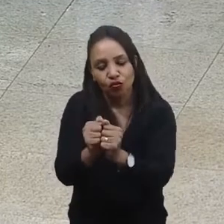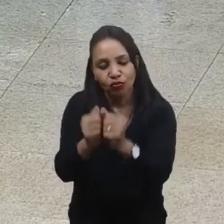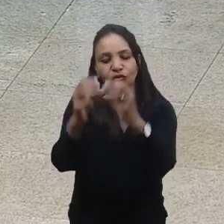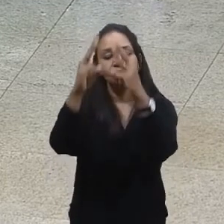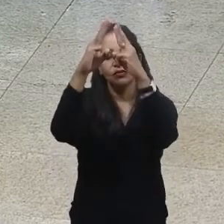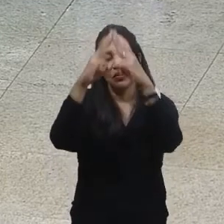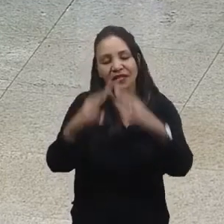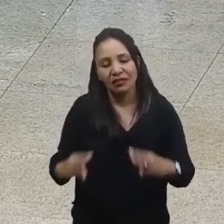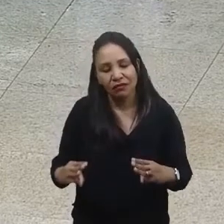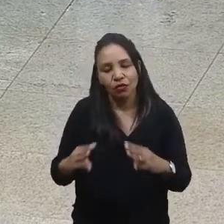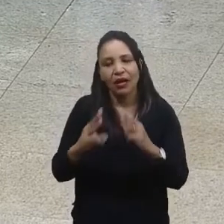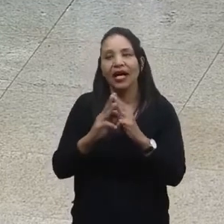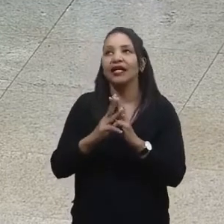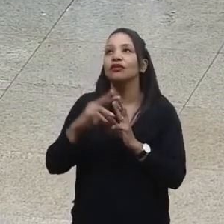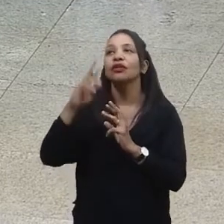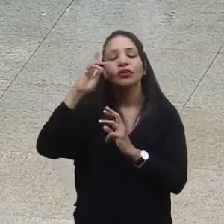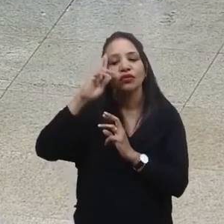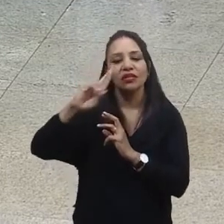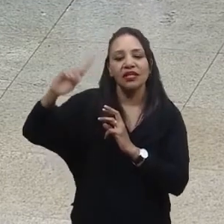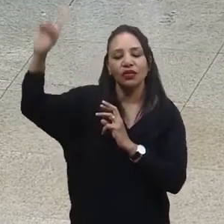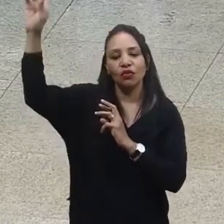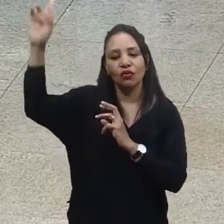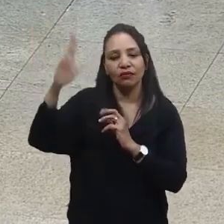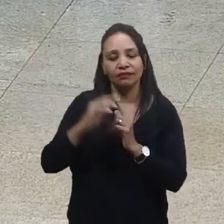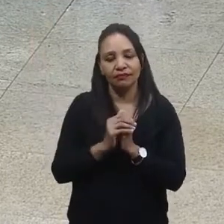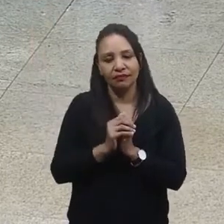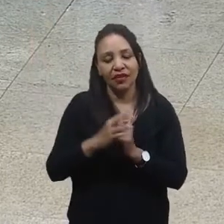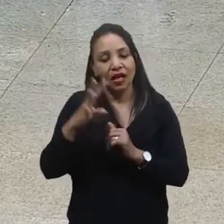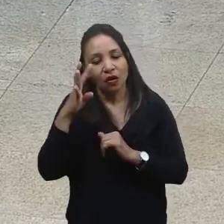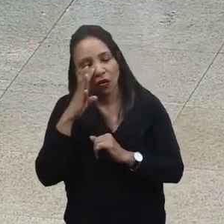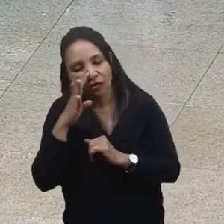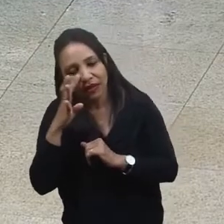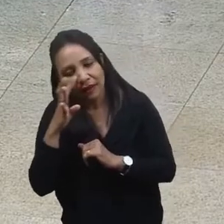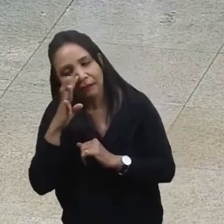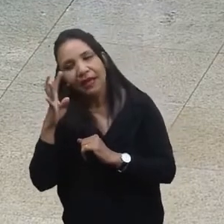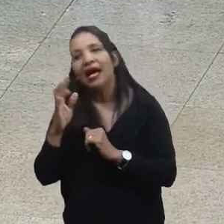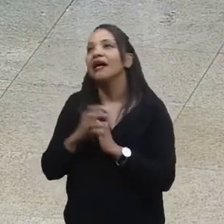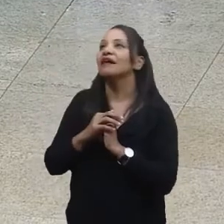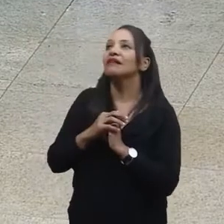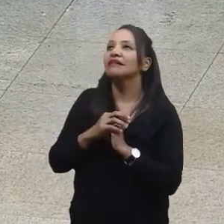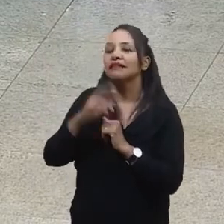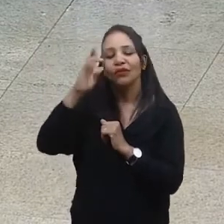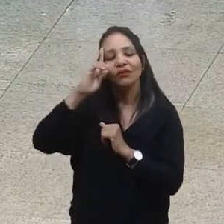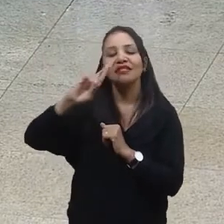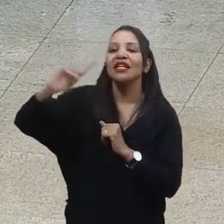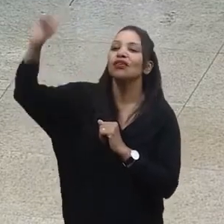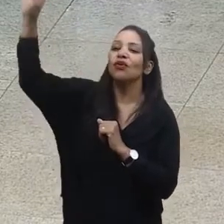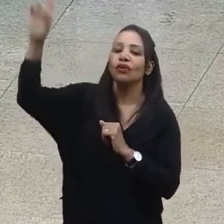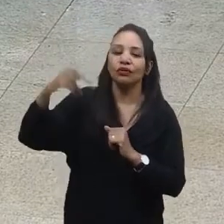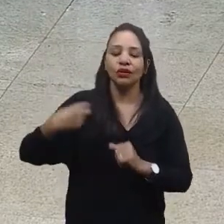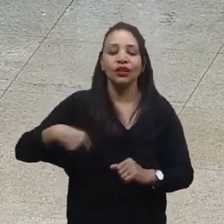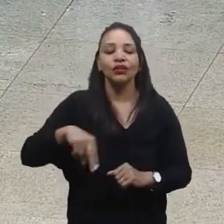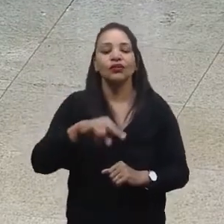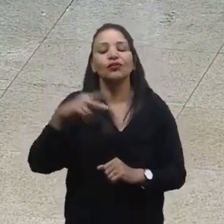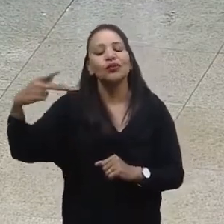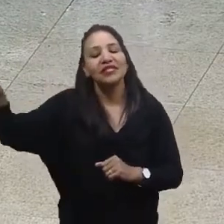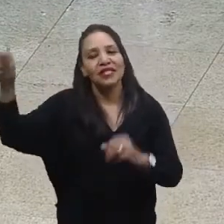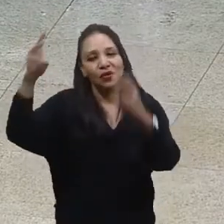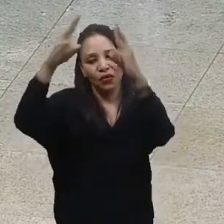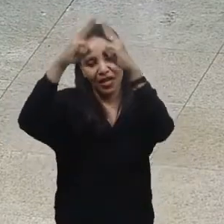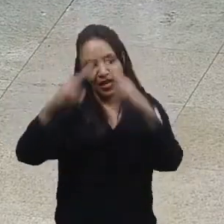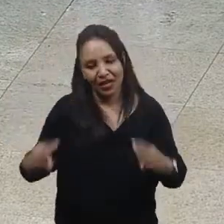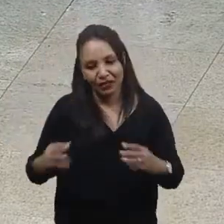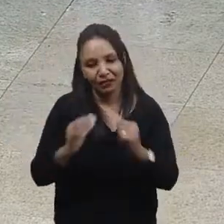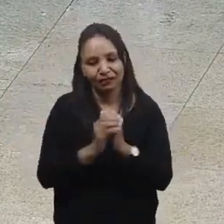e saborear a suavidade do Senhor e contemplado no seu tempo eu volto seja o nosso senhor Jesus Cristo